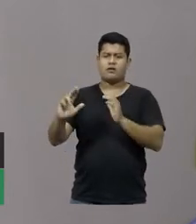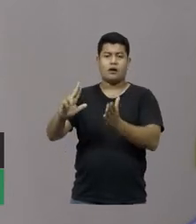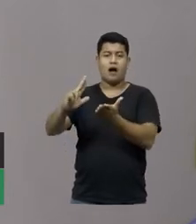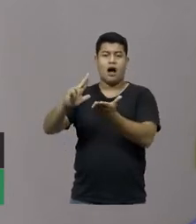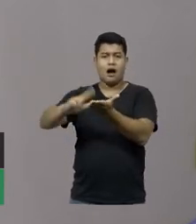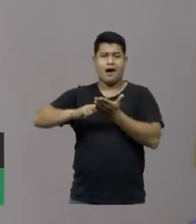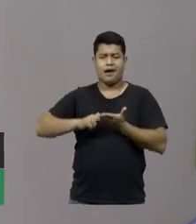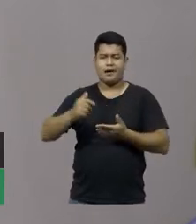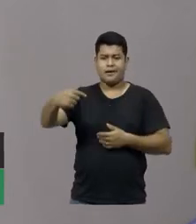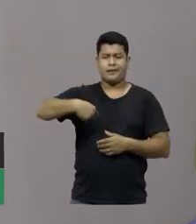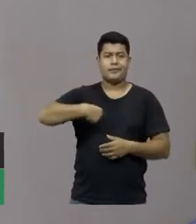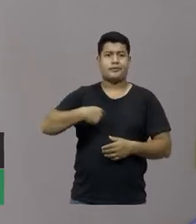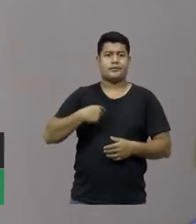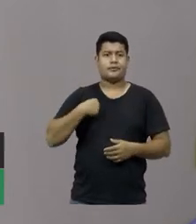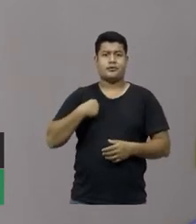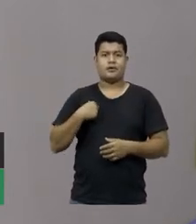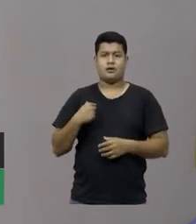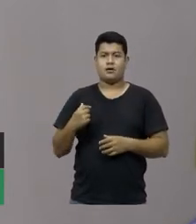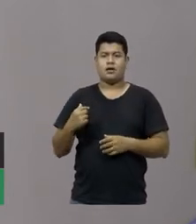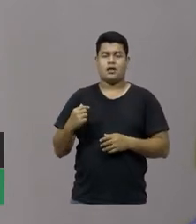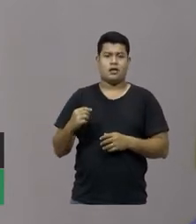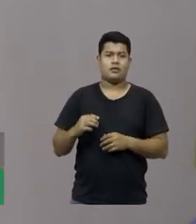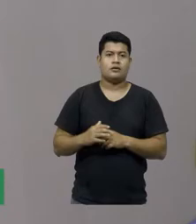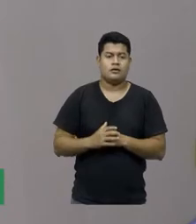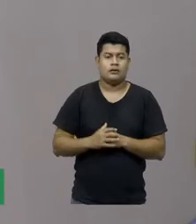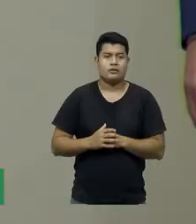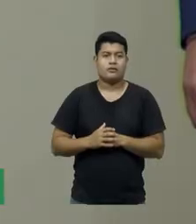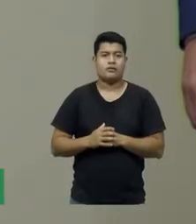ó, fala aqui com a minha mão. Um abraço.